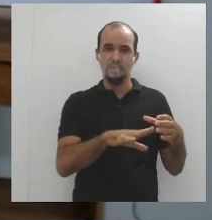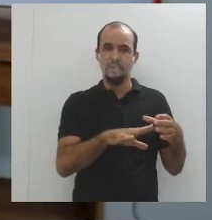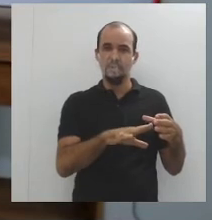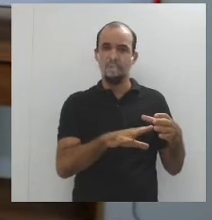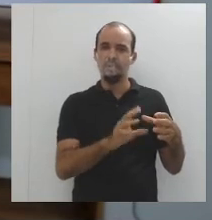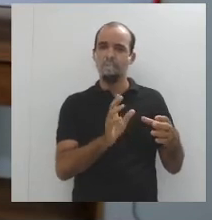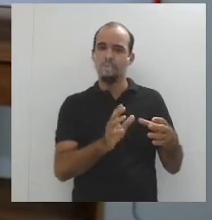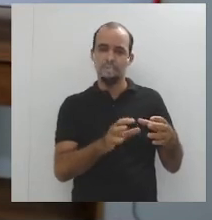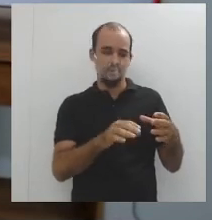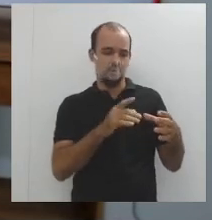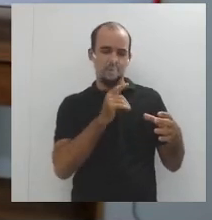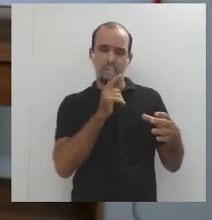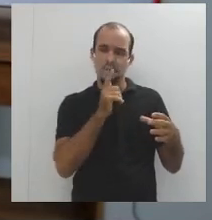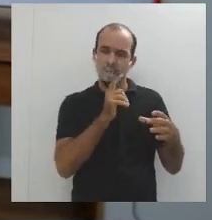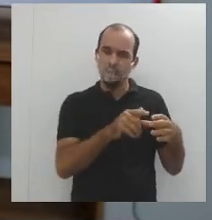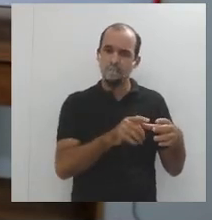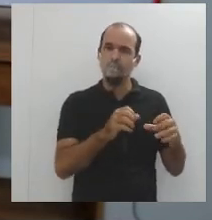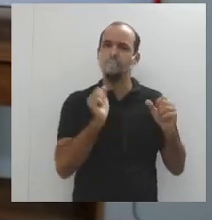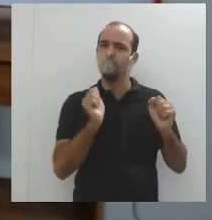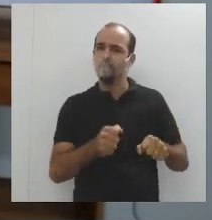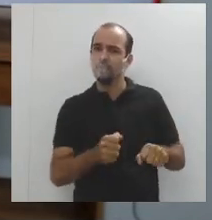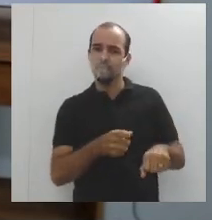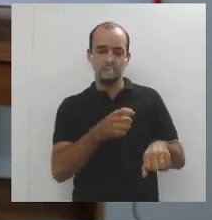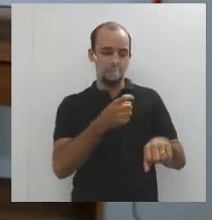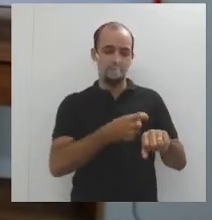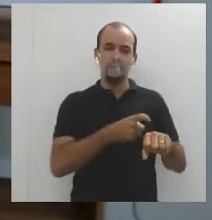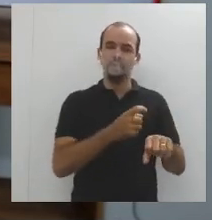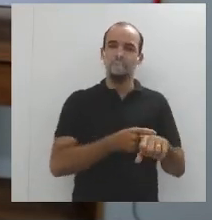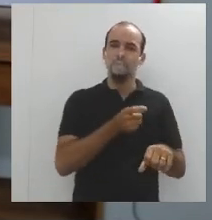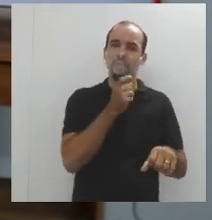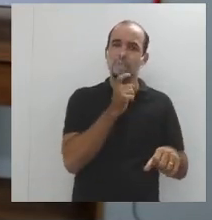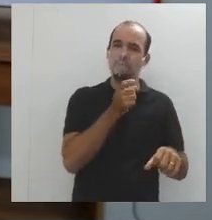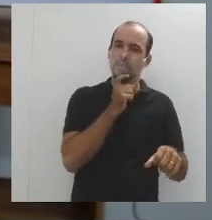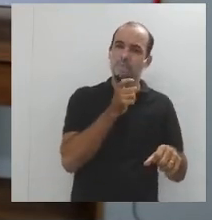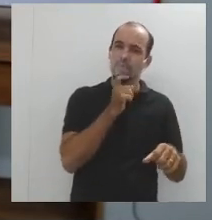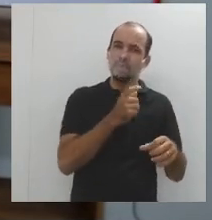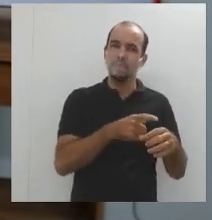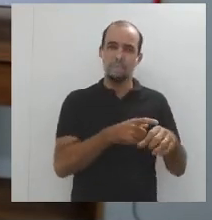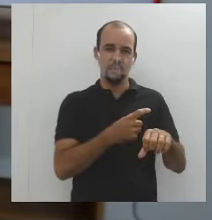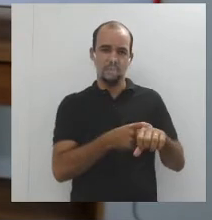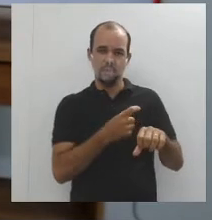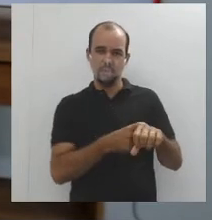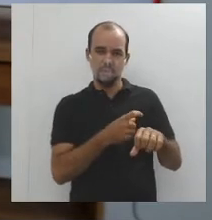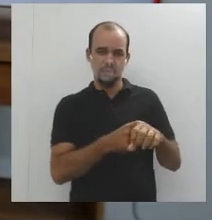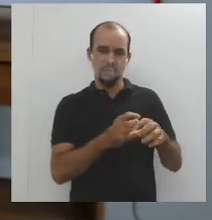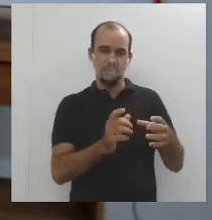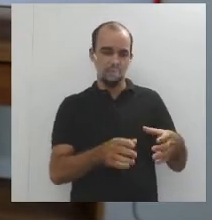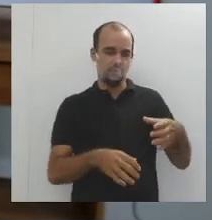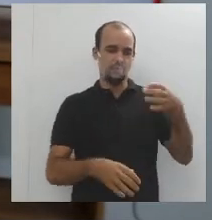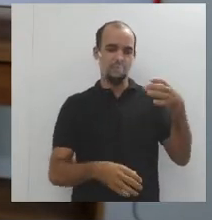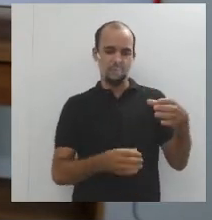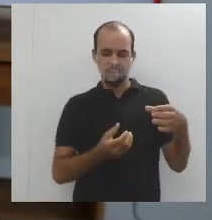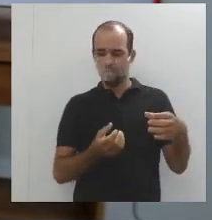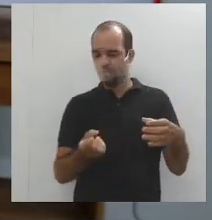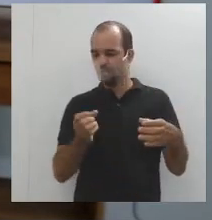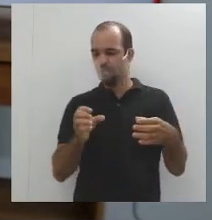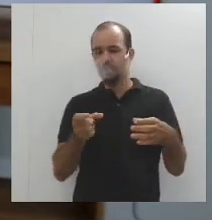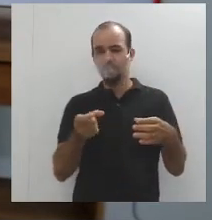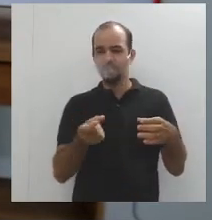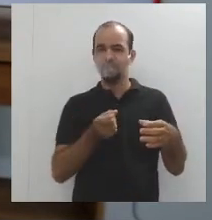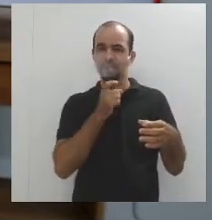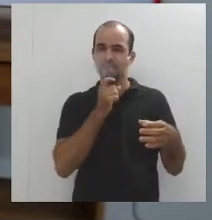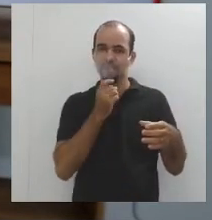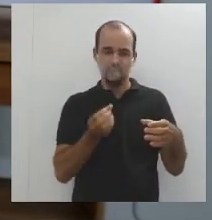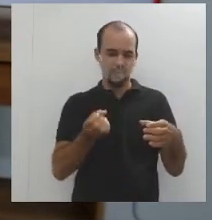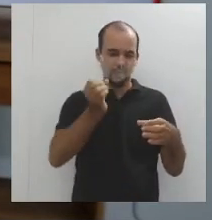diversas fases diferentes. Aqui eu tenho 3 fases. Aqui eu tenho o gelo, ou seja, eu